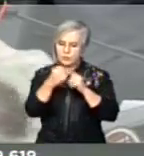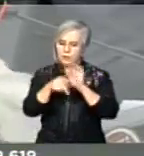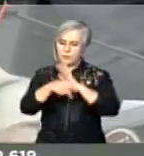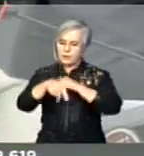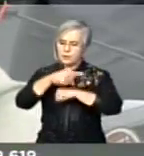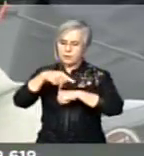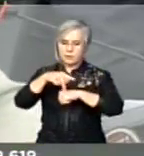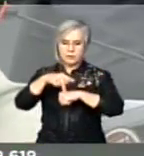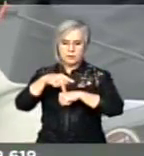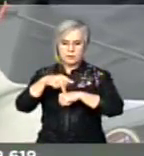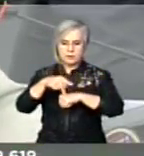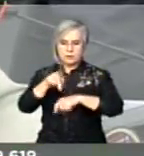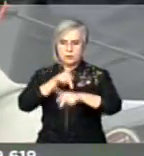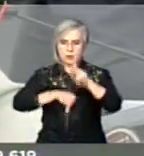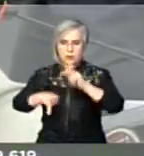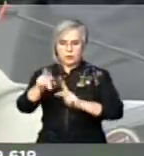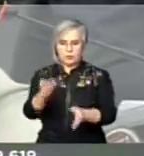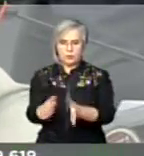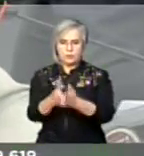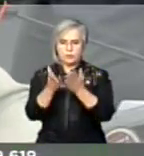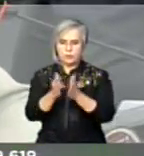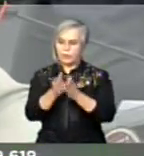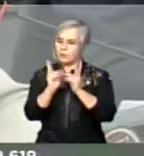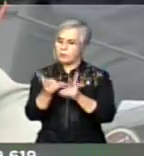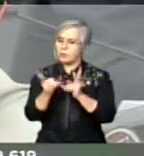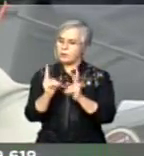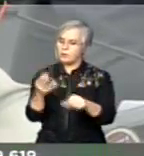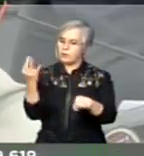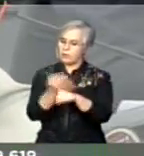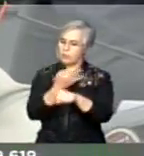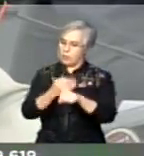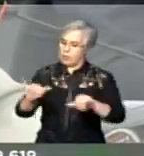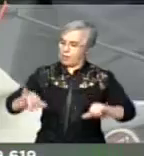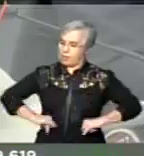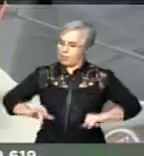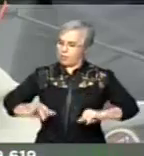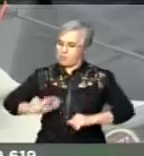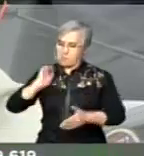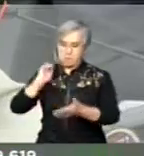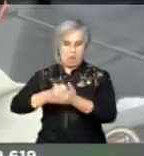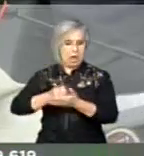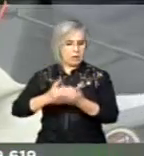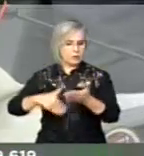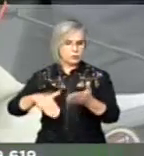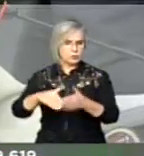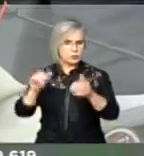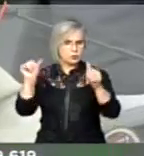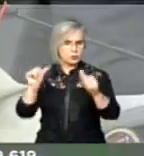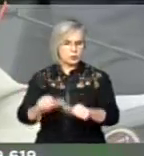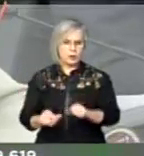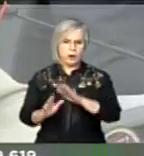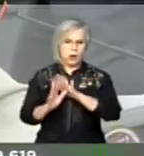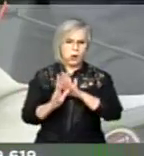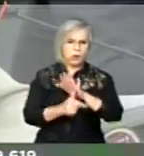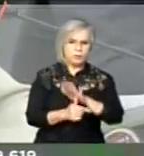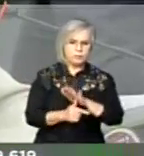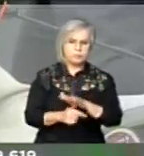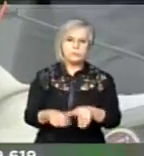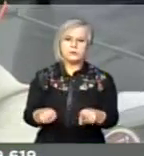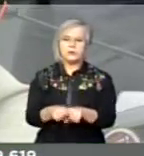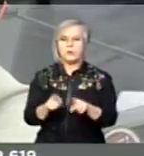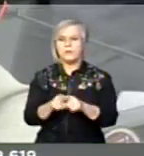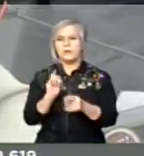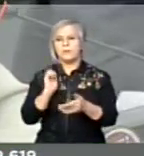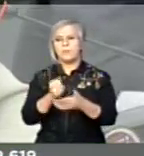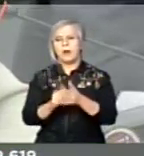país. Os pobres são sempre os que pagam os patos, os gansos, as falcatruas e a